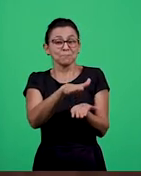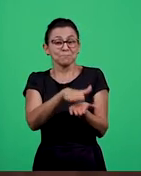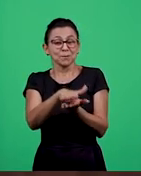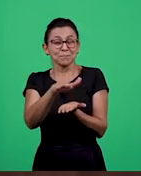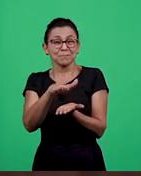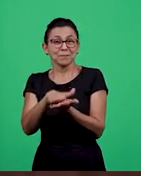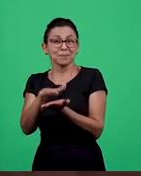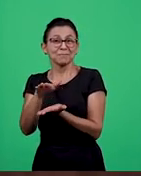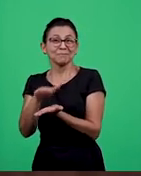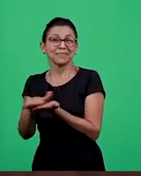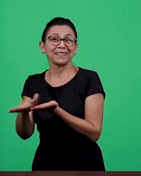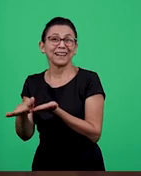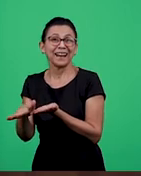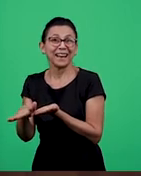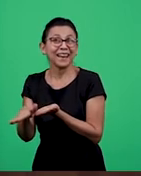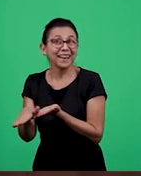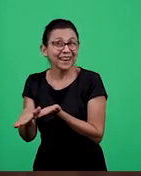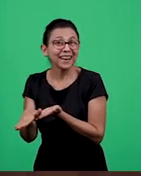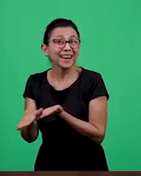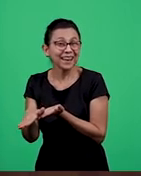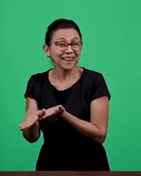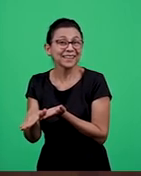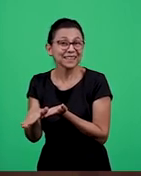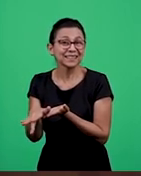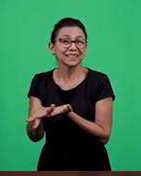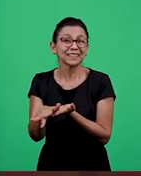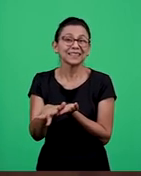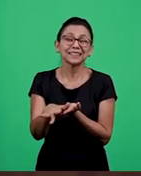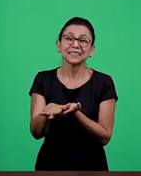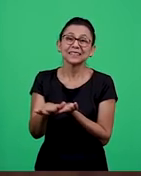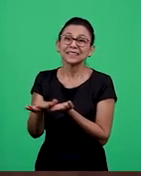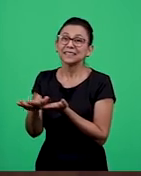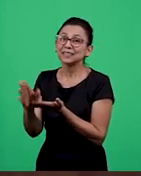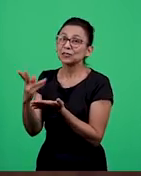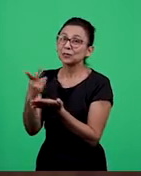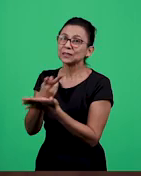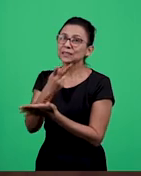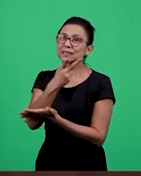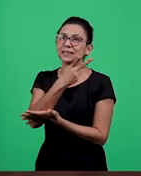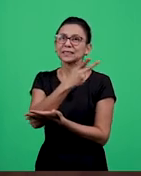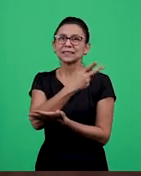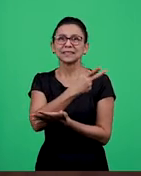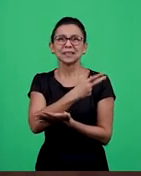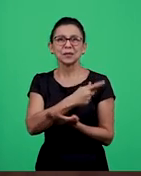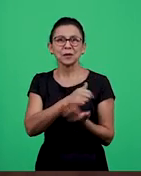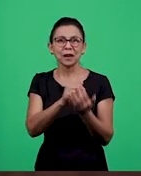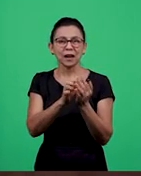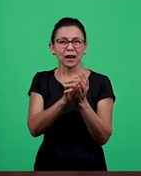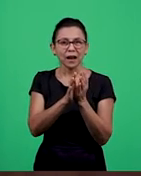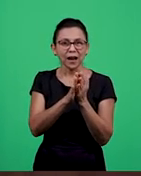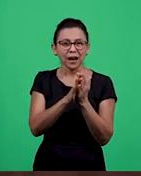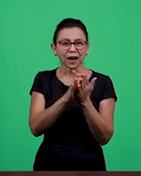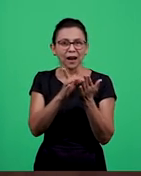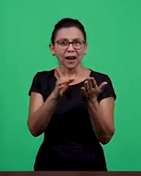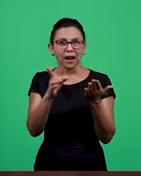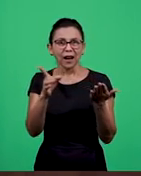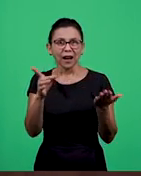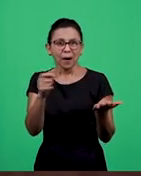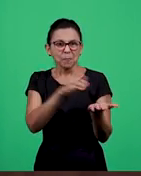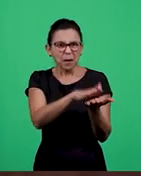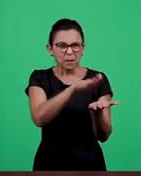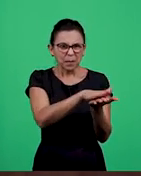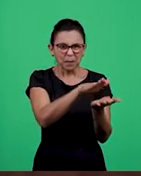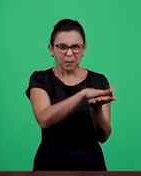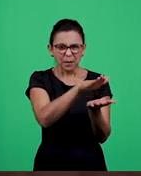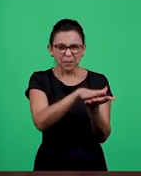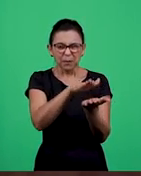prensa móvel. E com essa invenção, uma Bíblia foi impressa. E